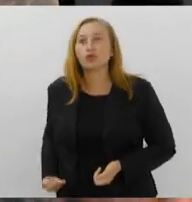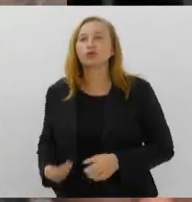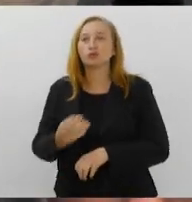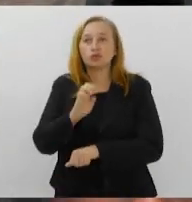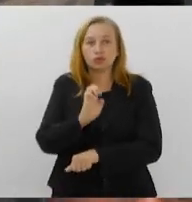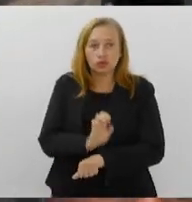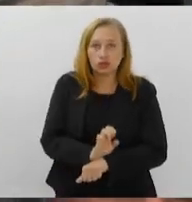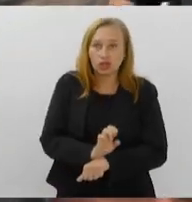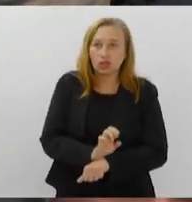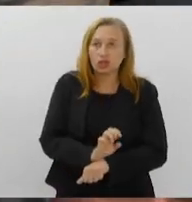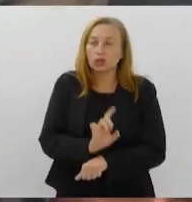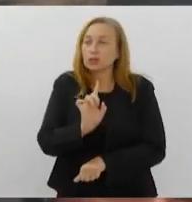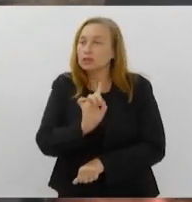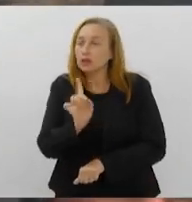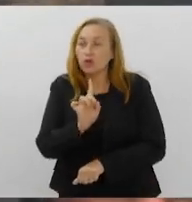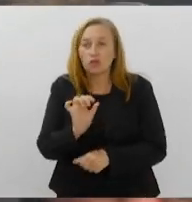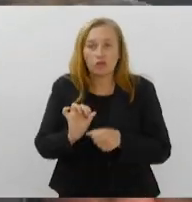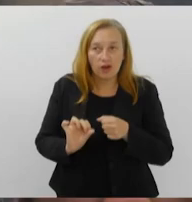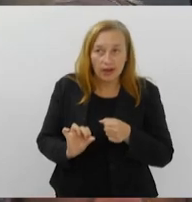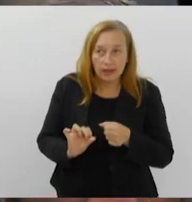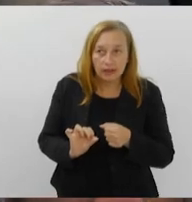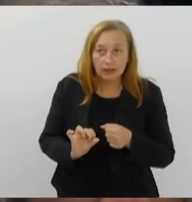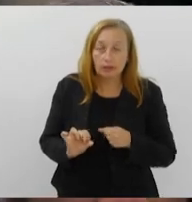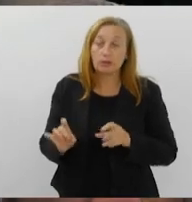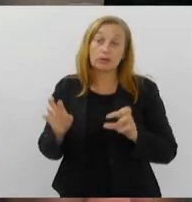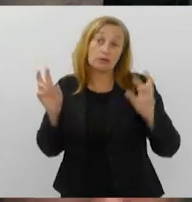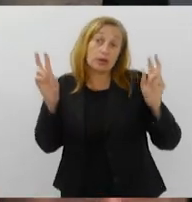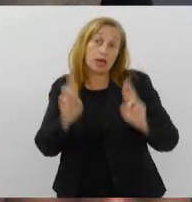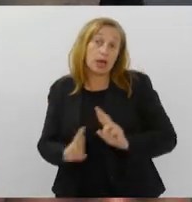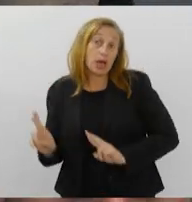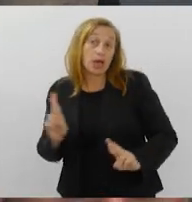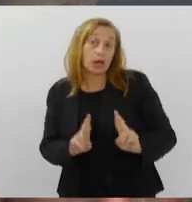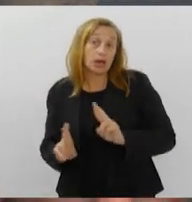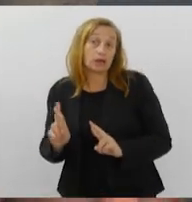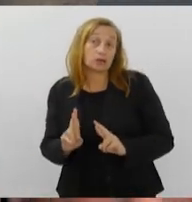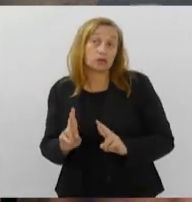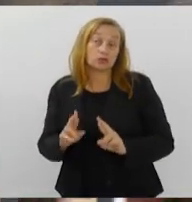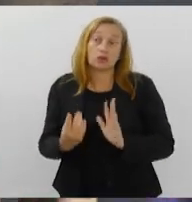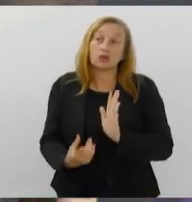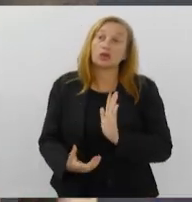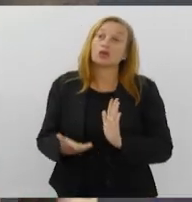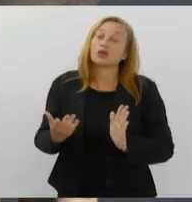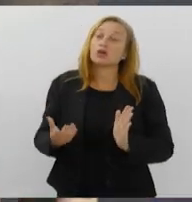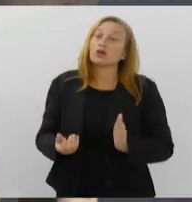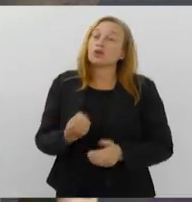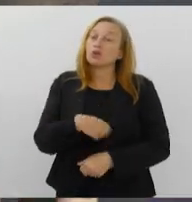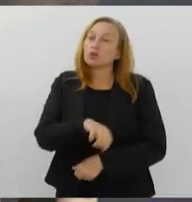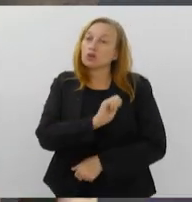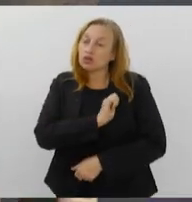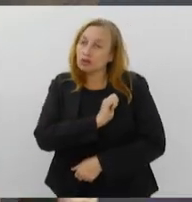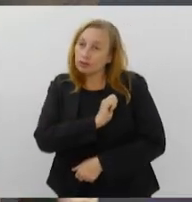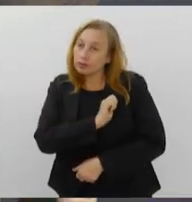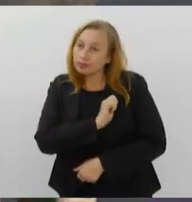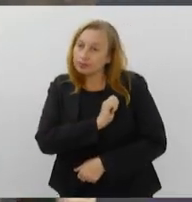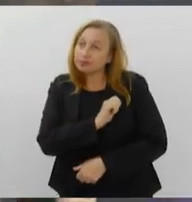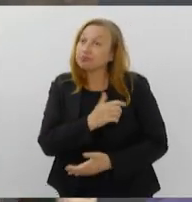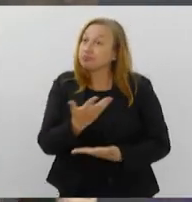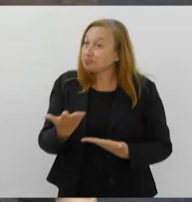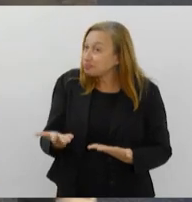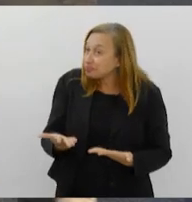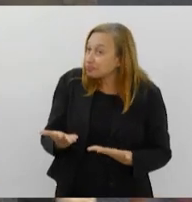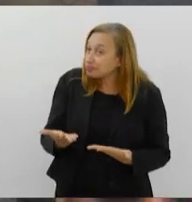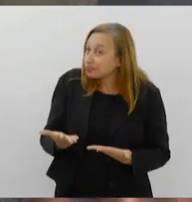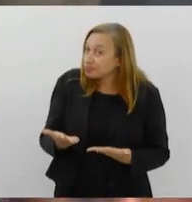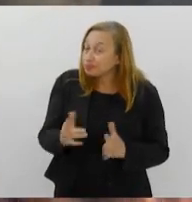Estado não o faz em relação aos incentivos fiscais. E que é a síntese